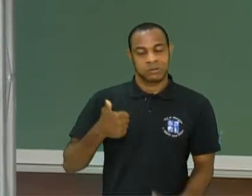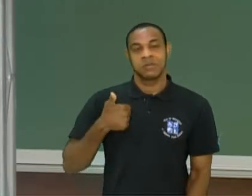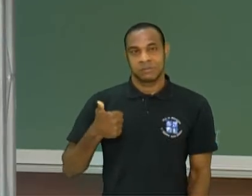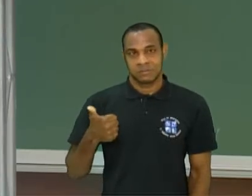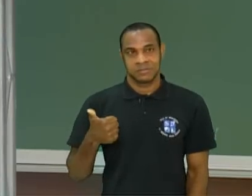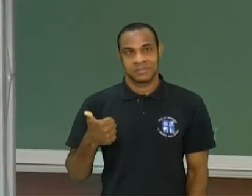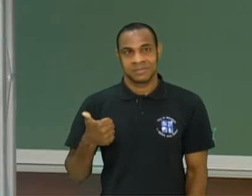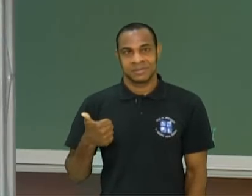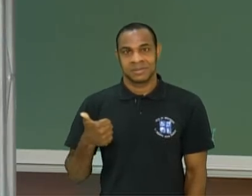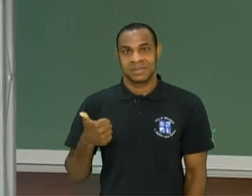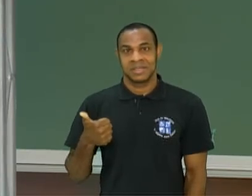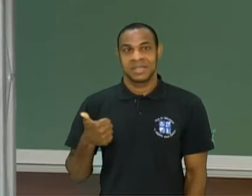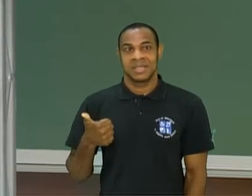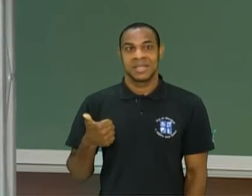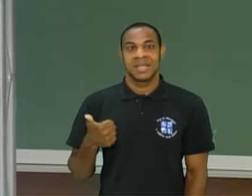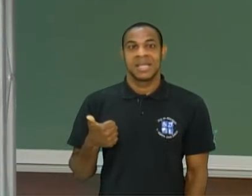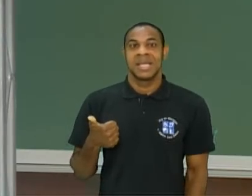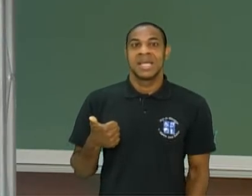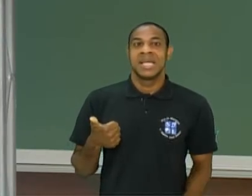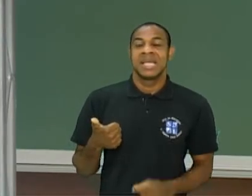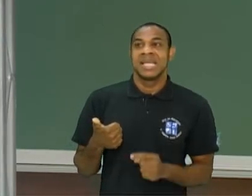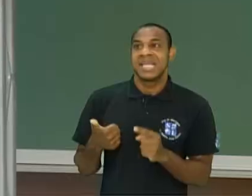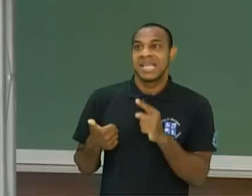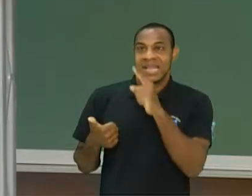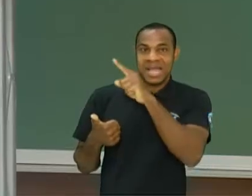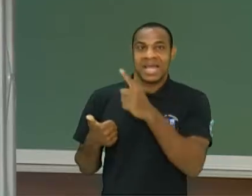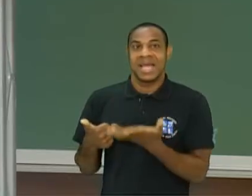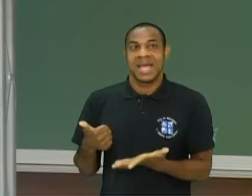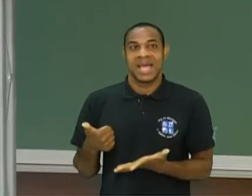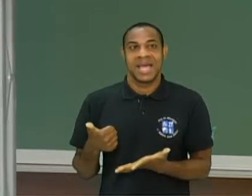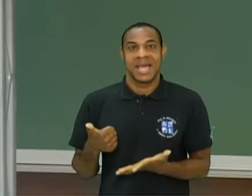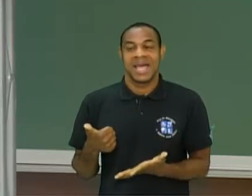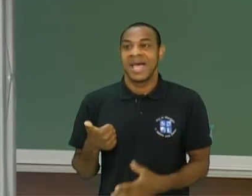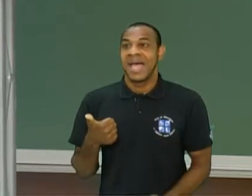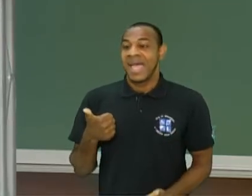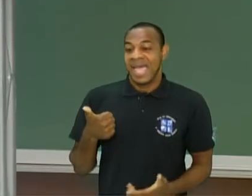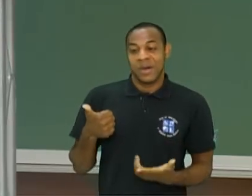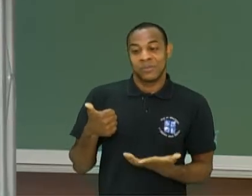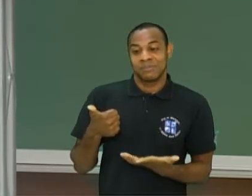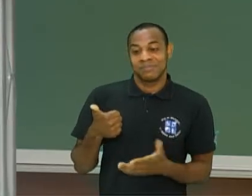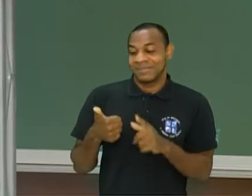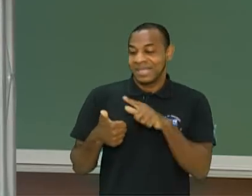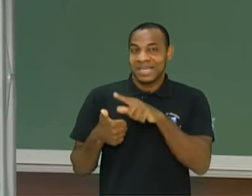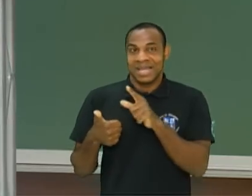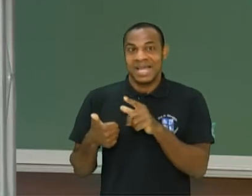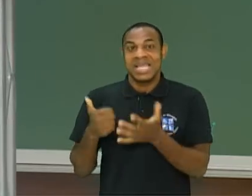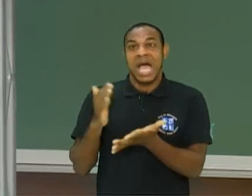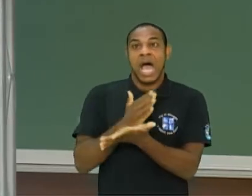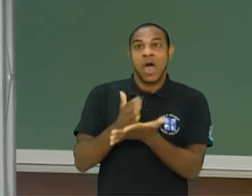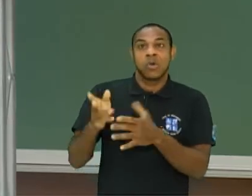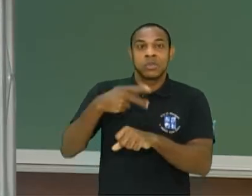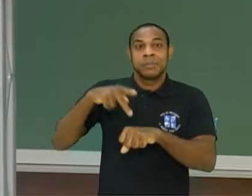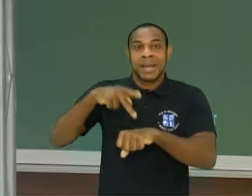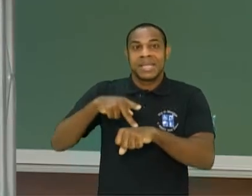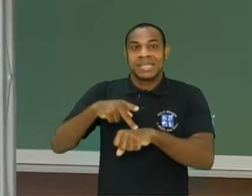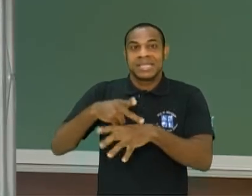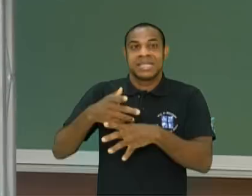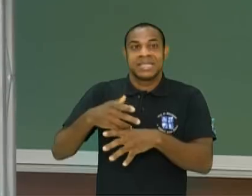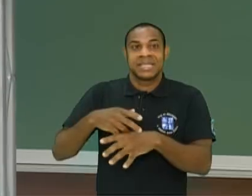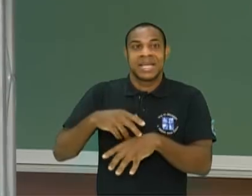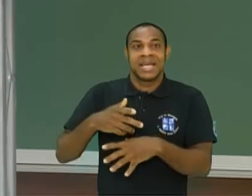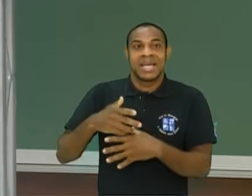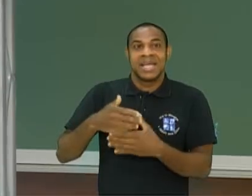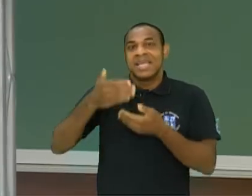sinal sexual muito rude, muito, vamos dizer assim, indelicado Em alguns países islâmicos,